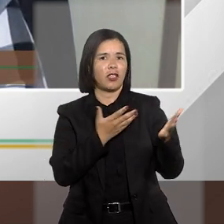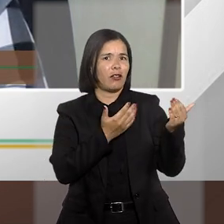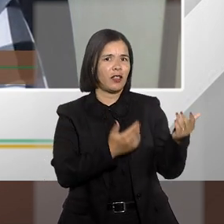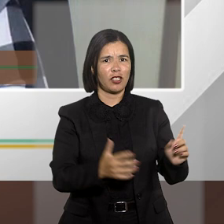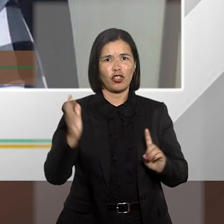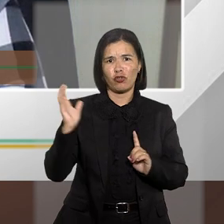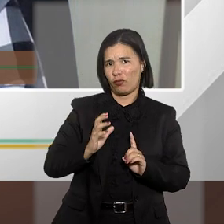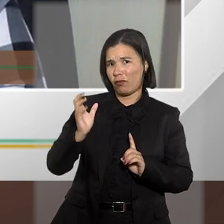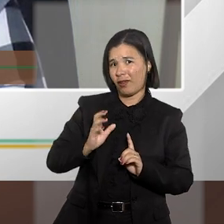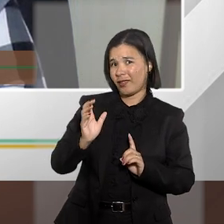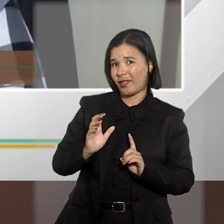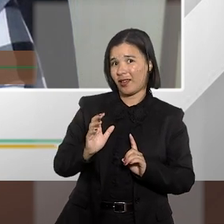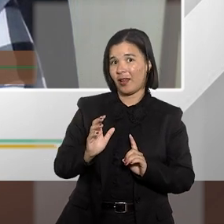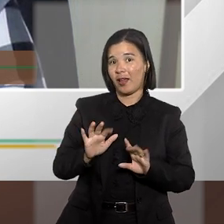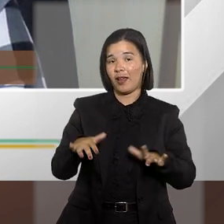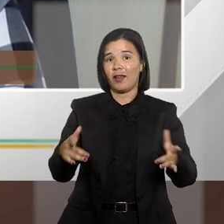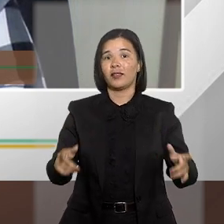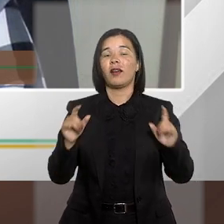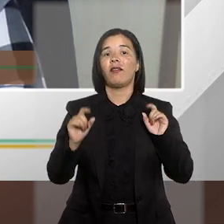etc. Então,